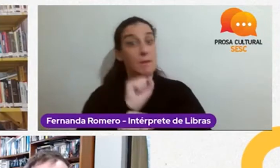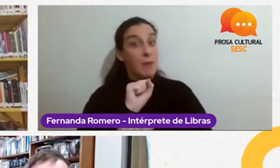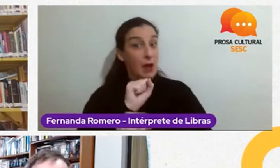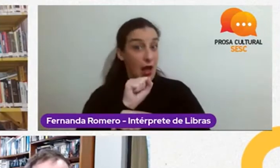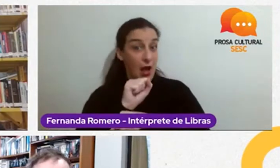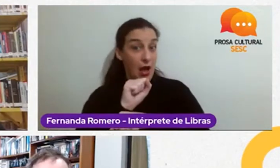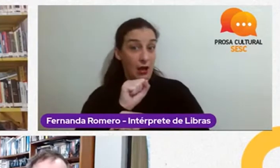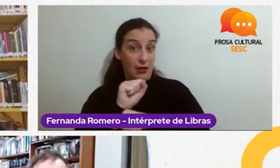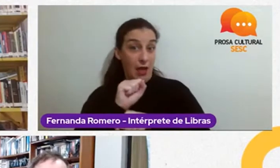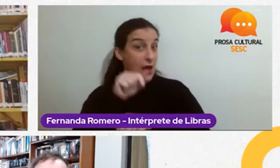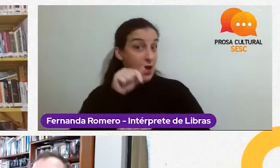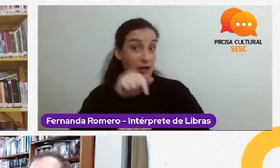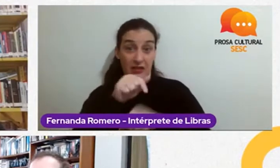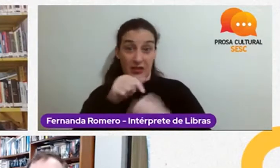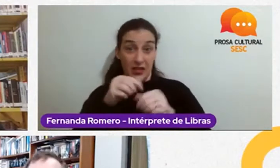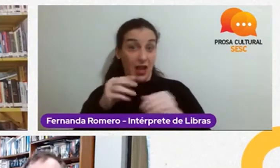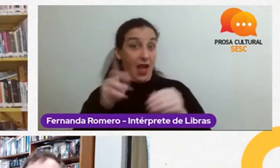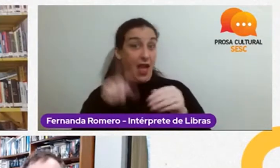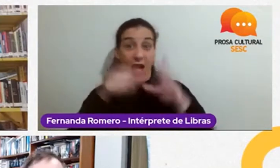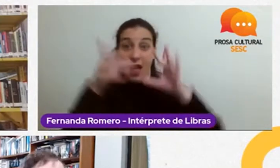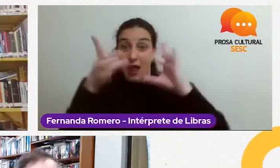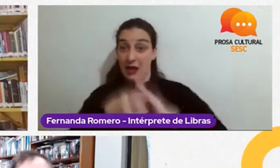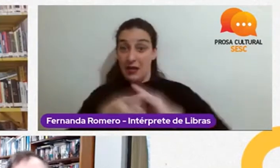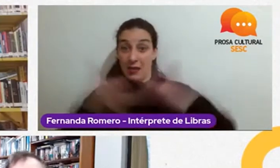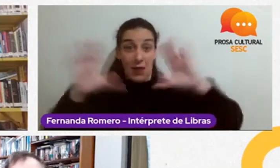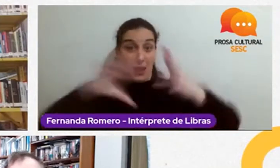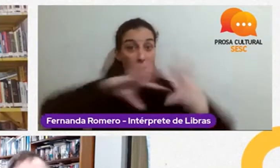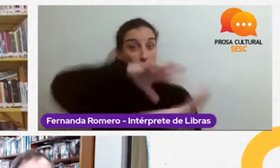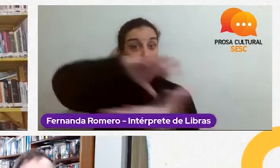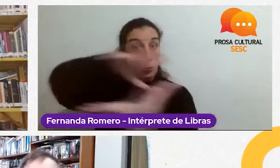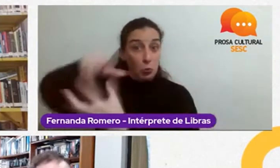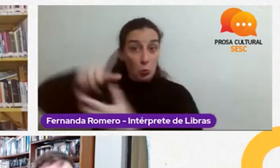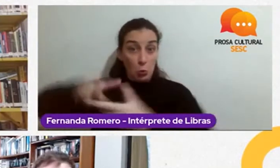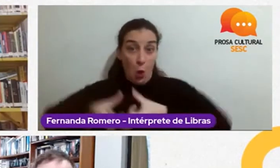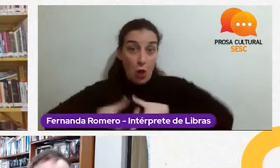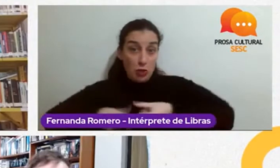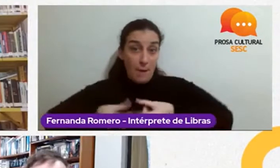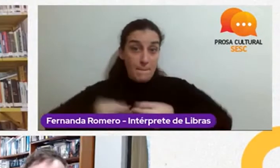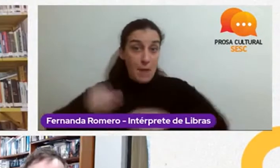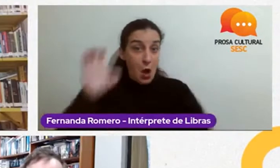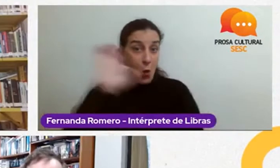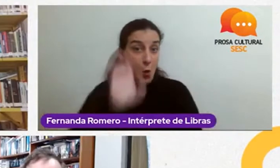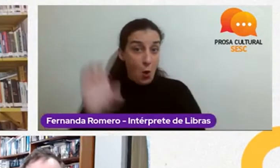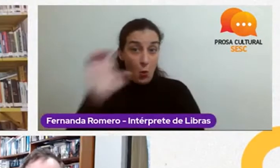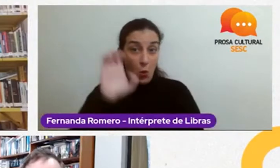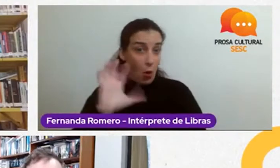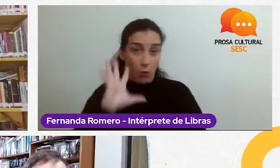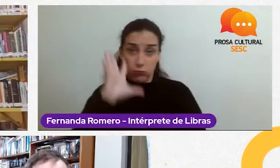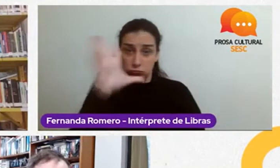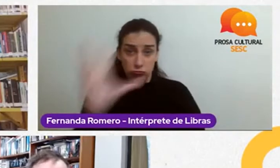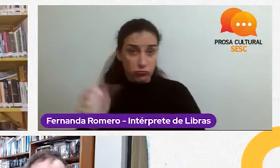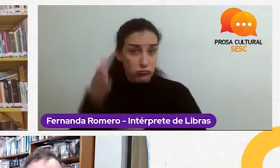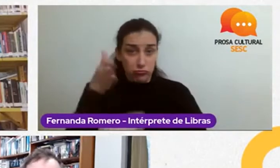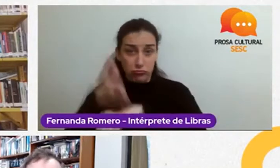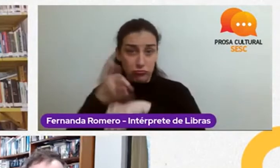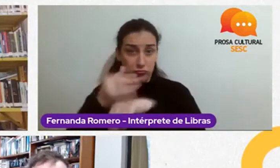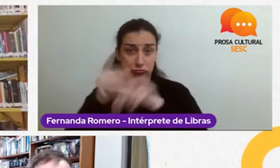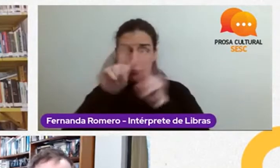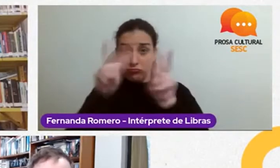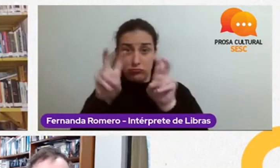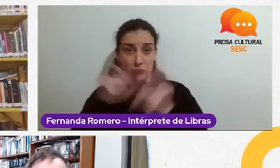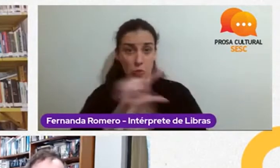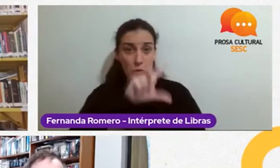mundo. Né? Exatamente. Acompanhando no Japão, na Europa, está aqui conversando sobre literatura, conhecendo a